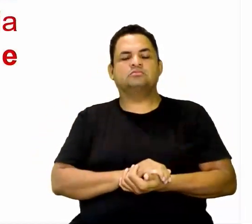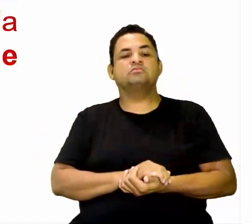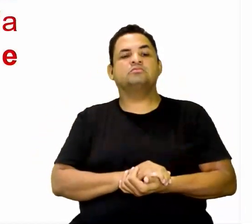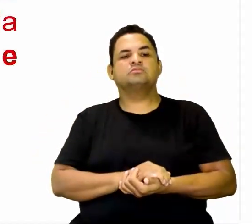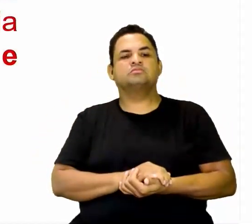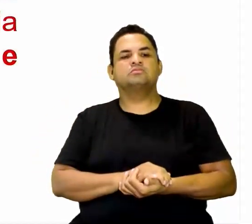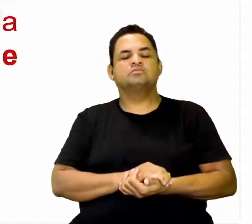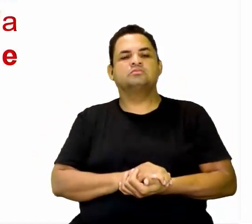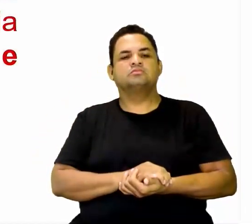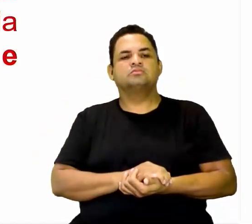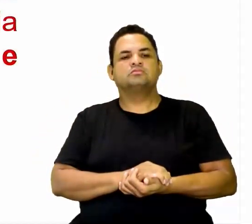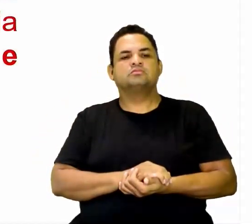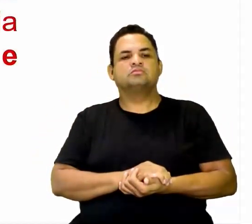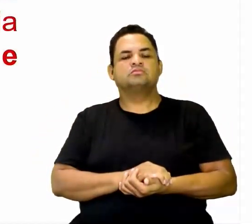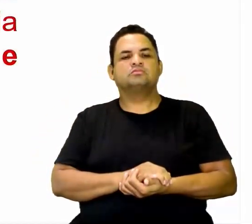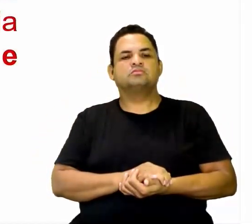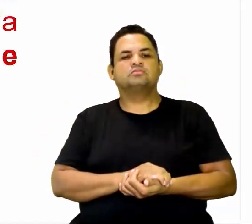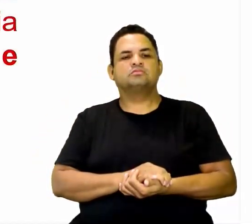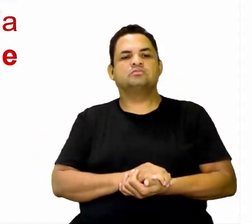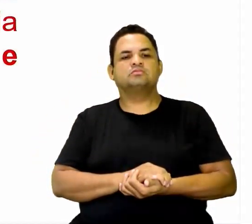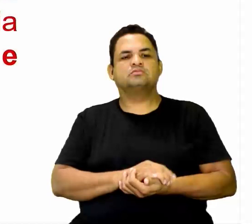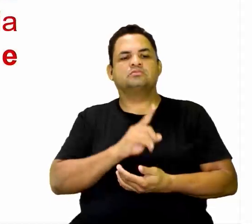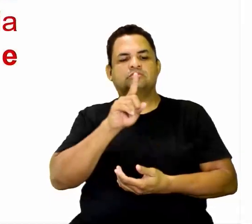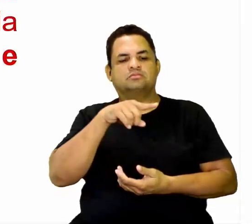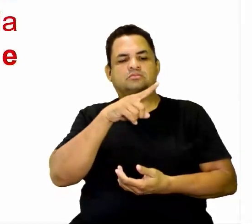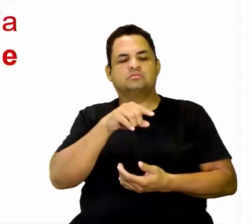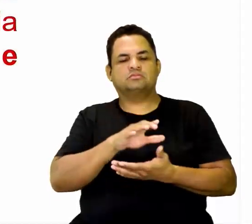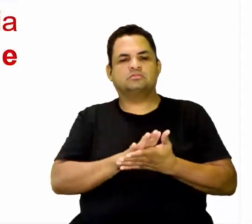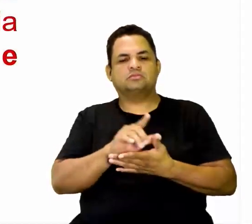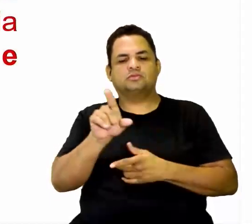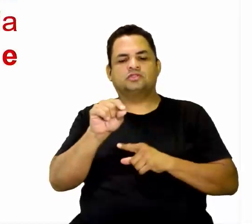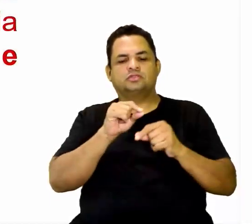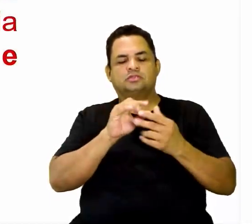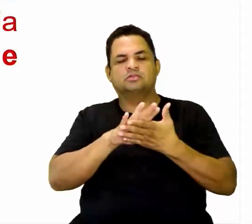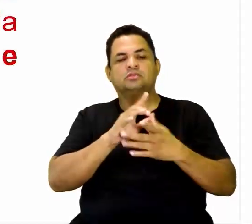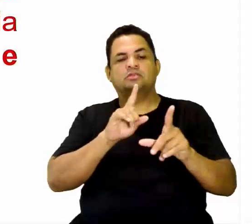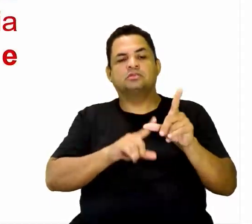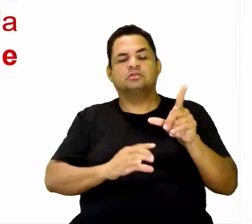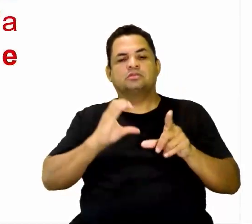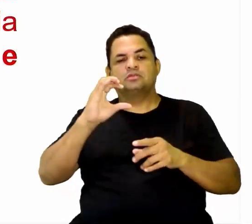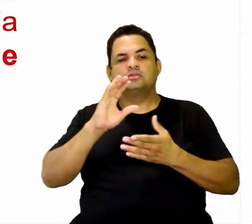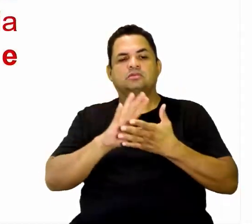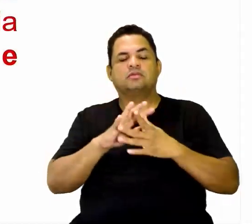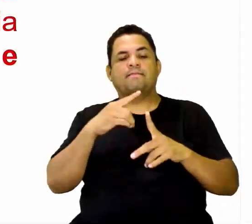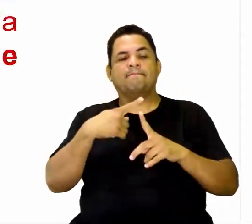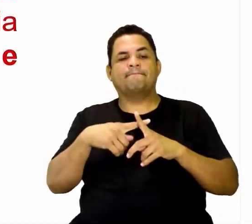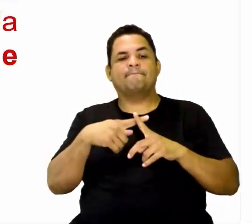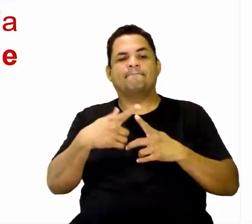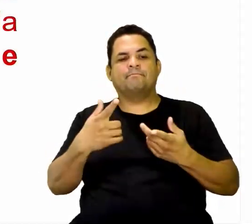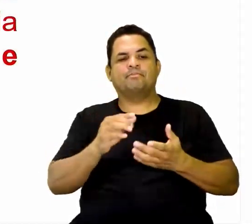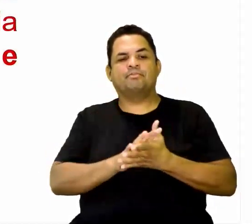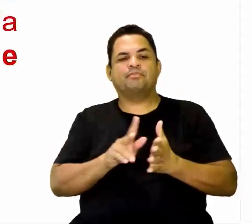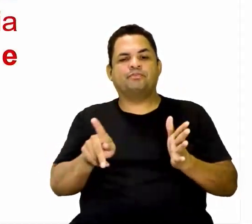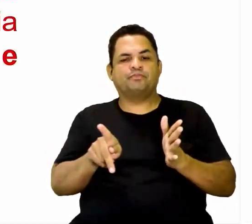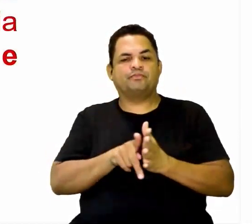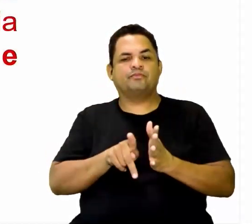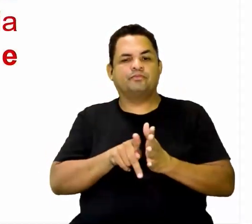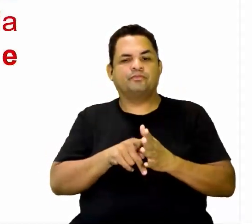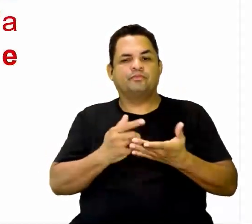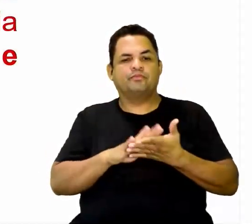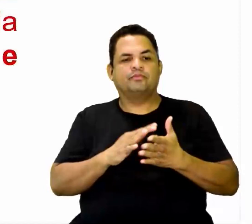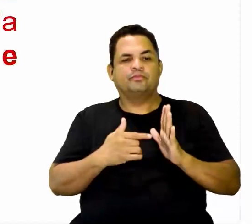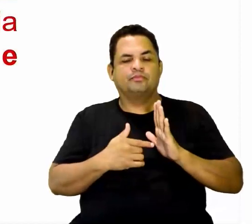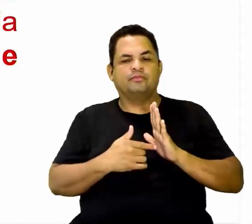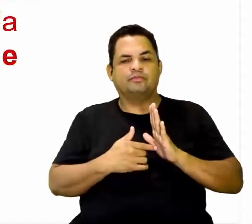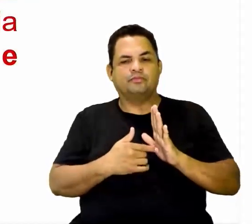seguinte. Você assinalou a letra C, porque na letra C dizemos que as propriedades